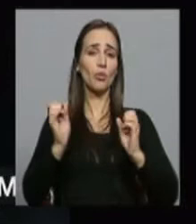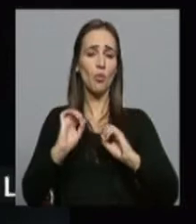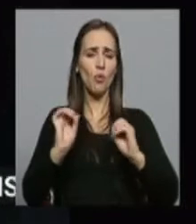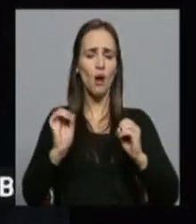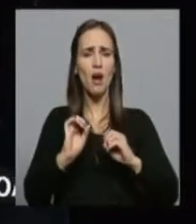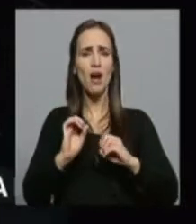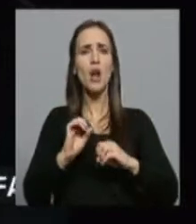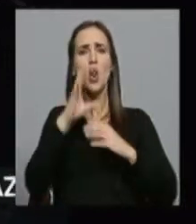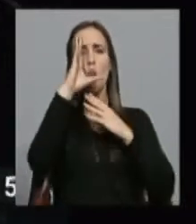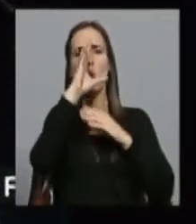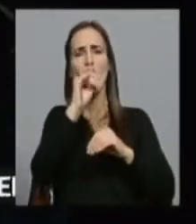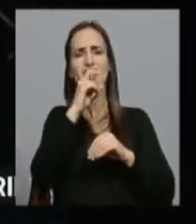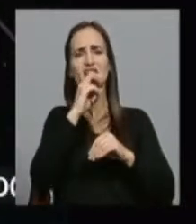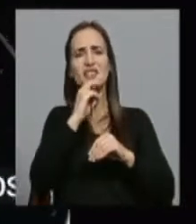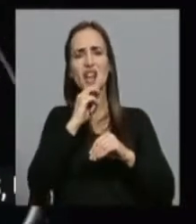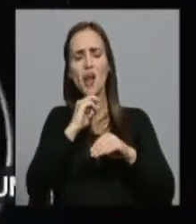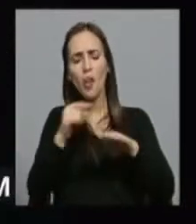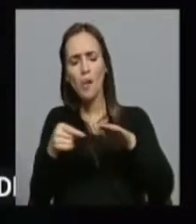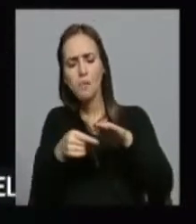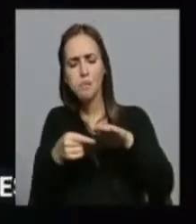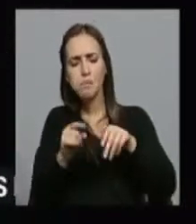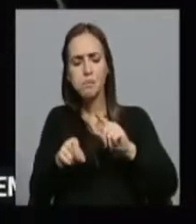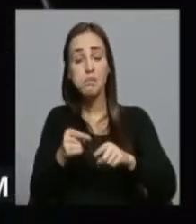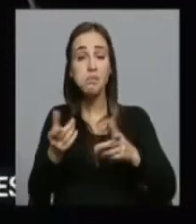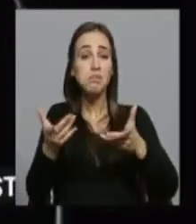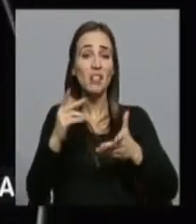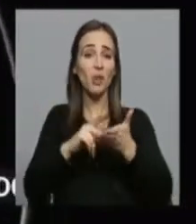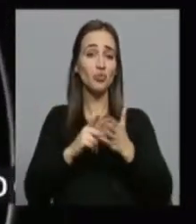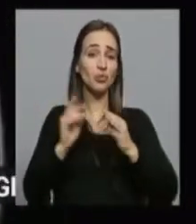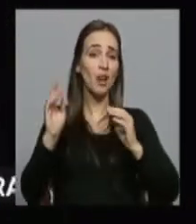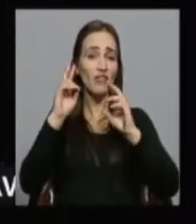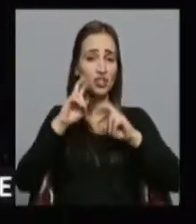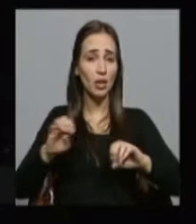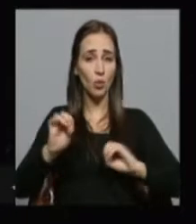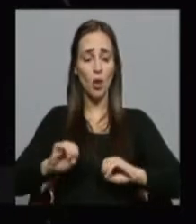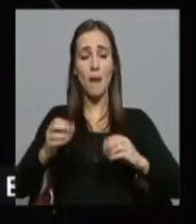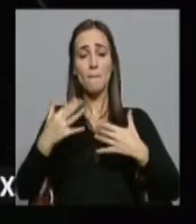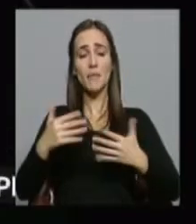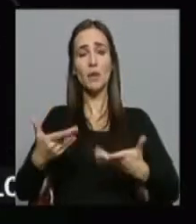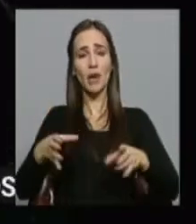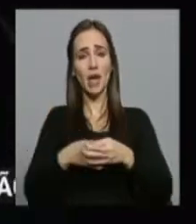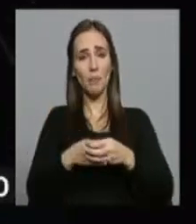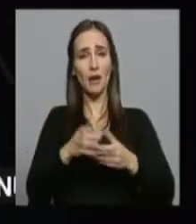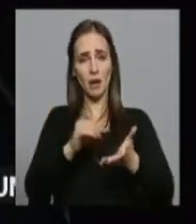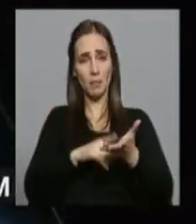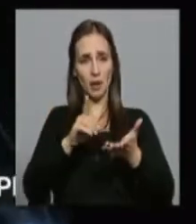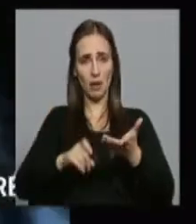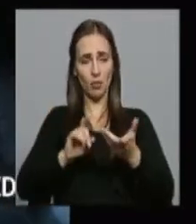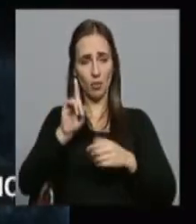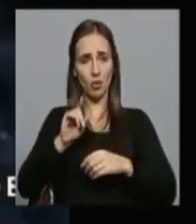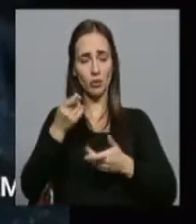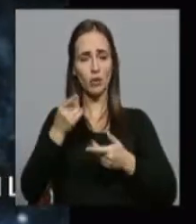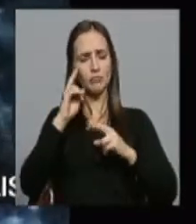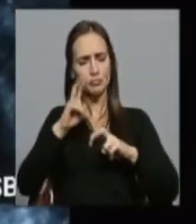suas luas, mas agora uma equipa de investigadores norte-americanos fez um estudo, um modelo teórico sobre